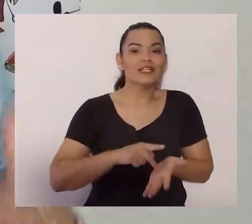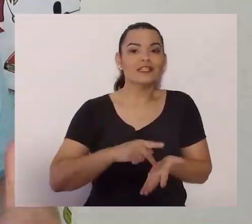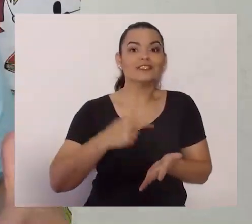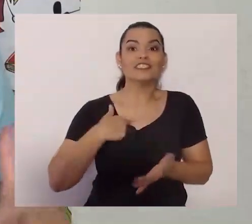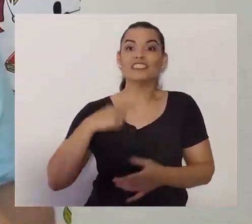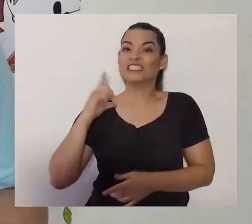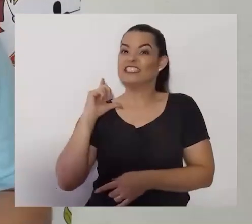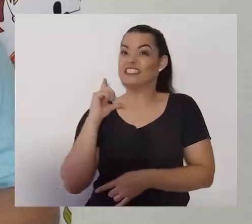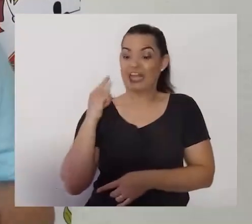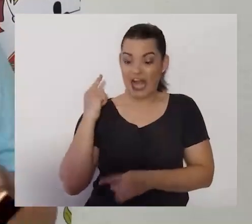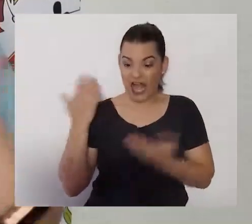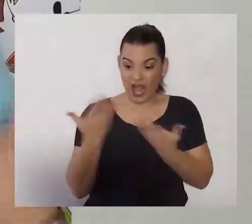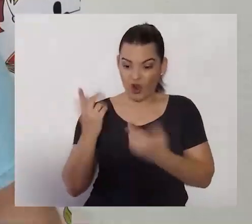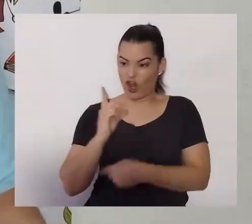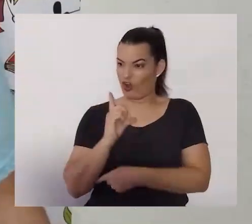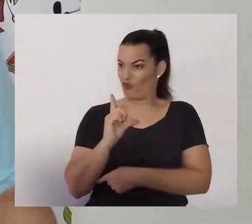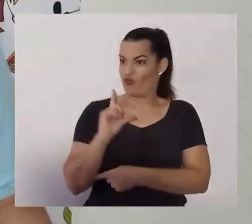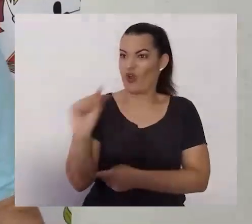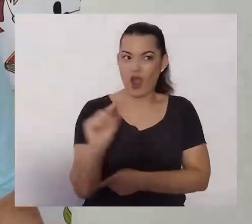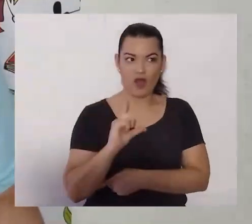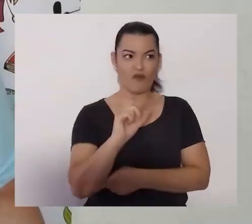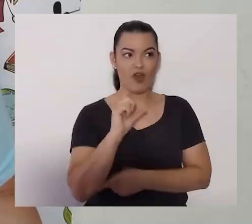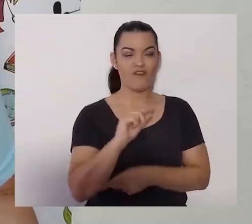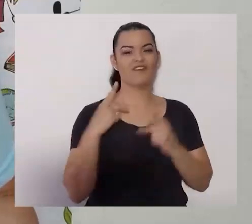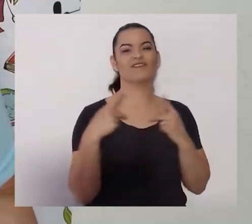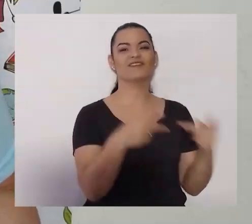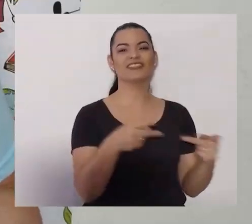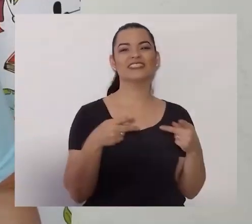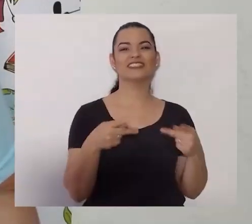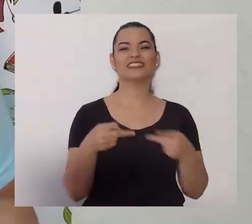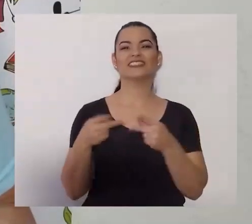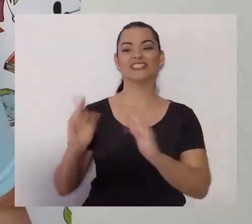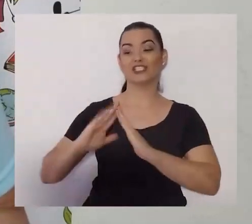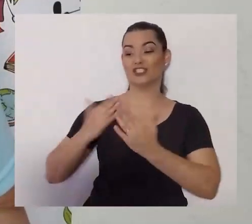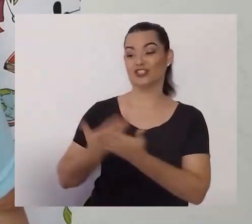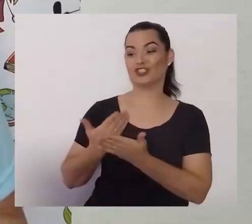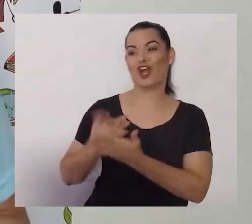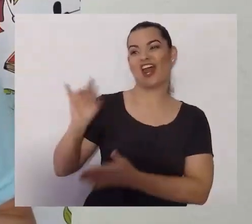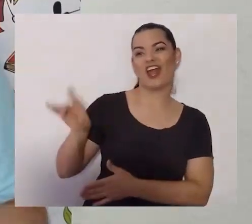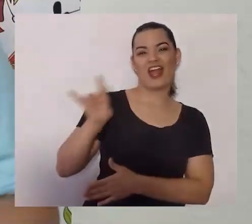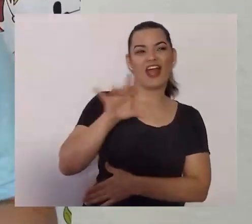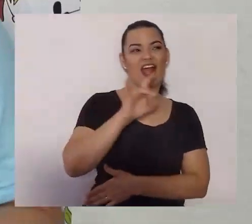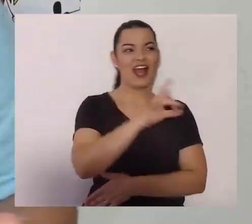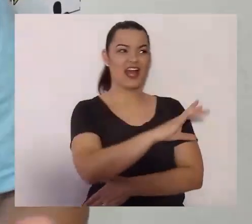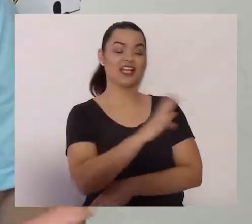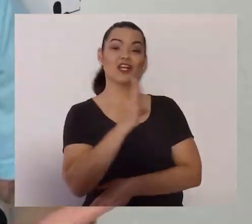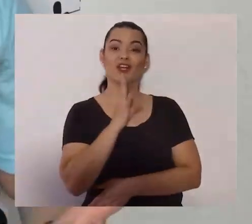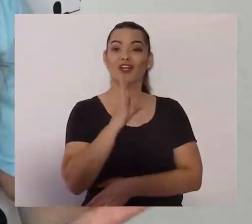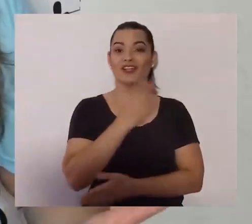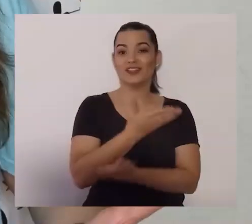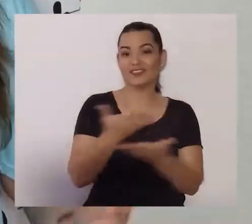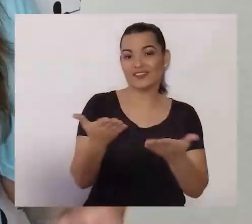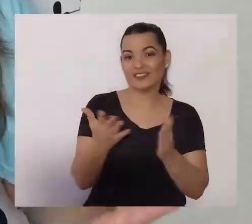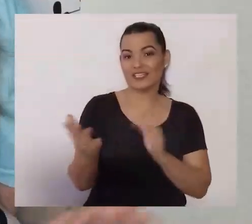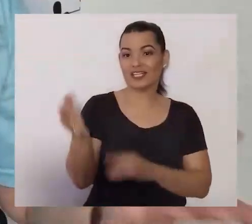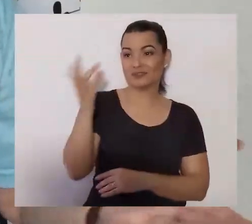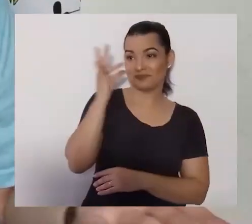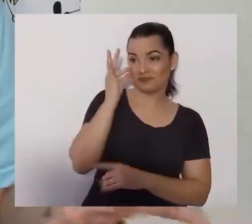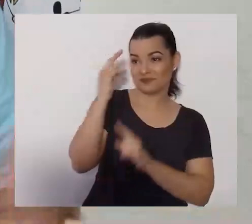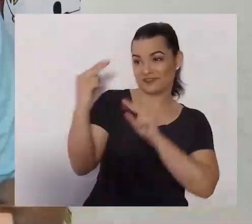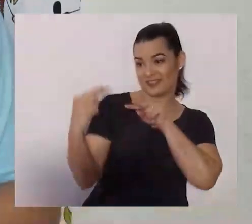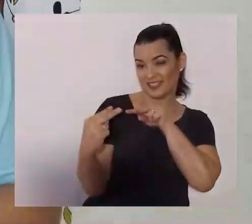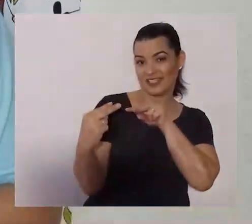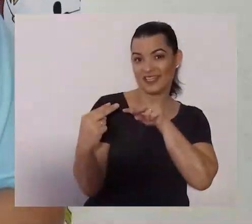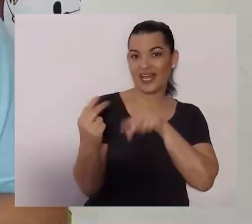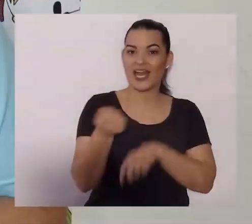daqui agora, visitaria todas as escolas para conhecer vocês pessoalmente. Ainda não podemos, né? Mas